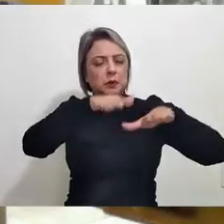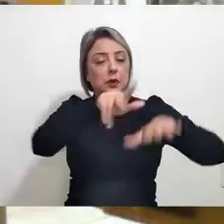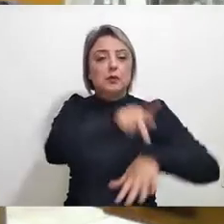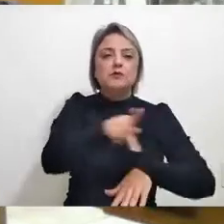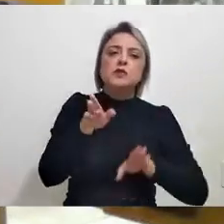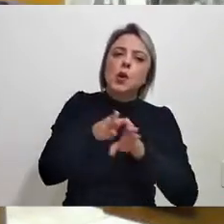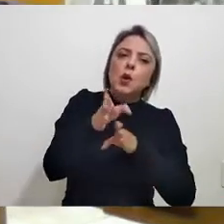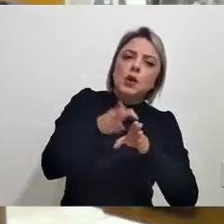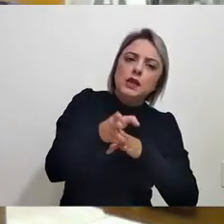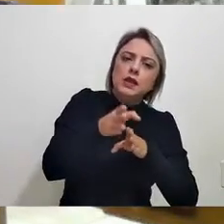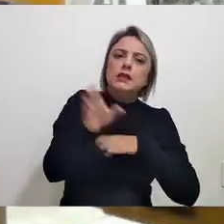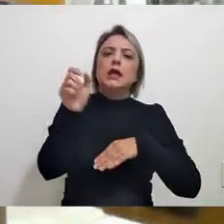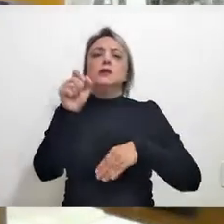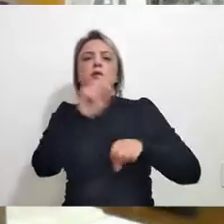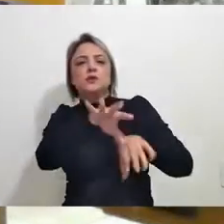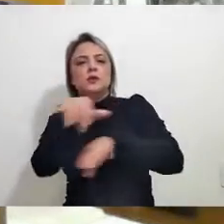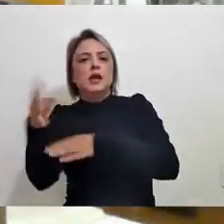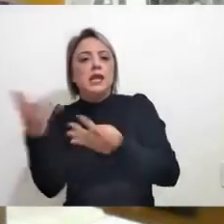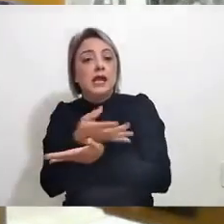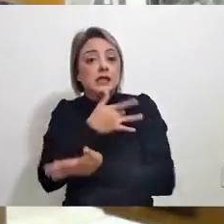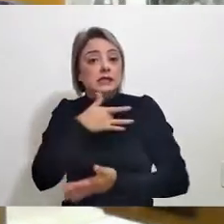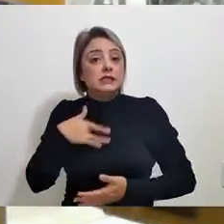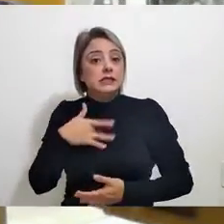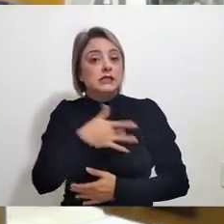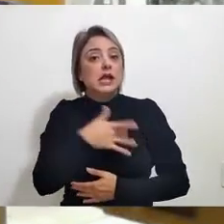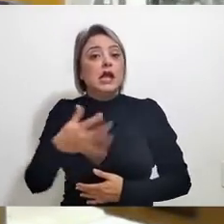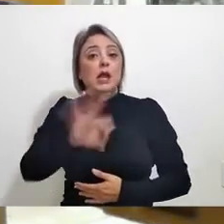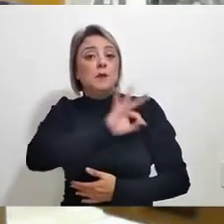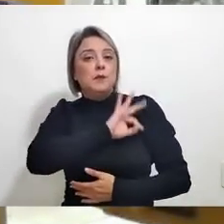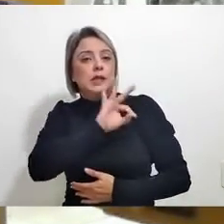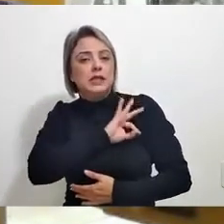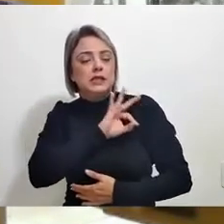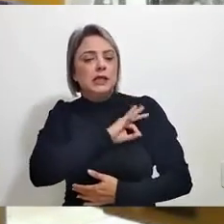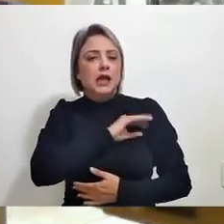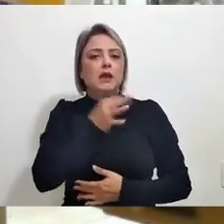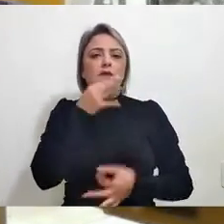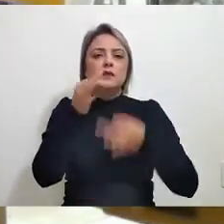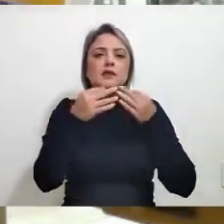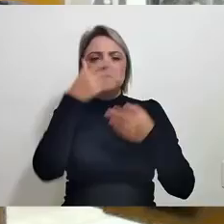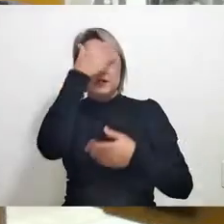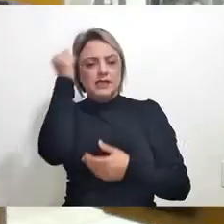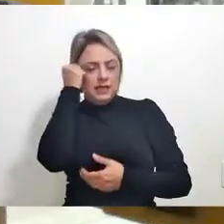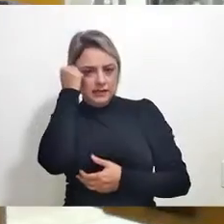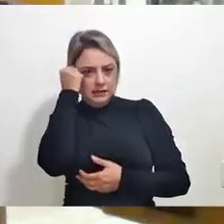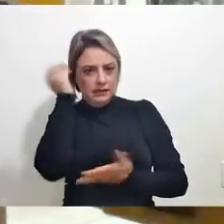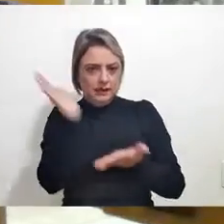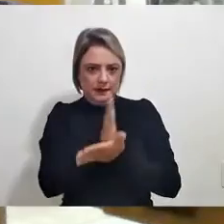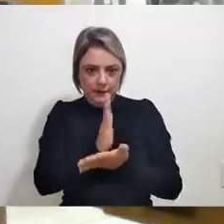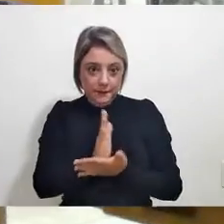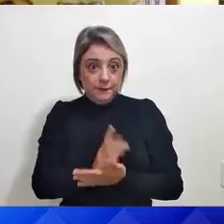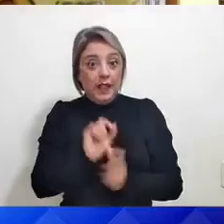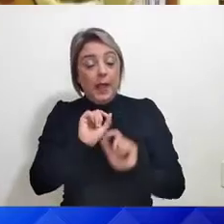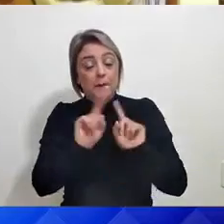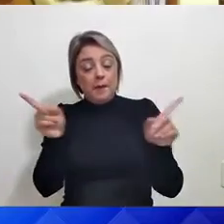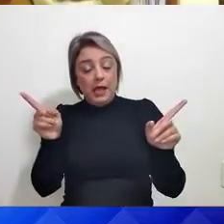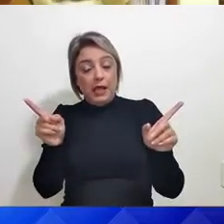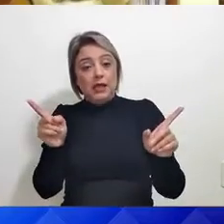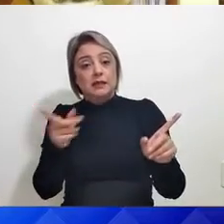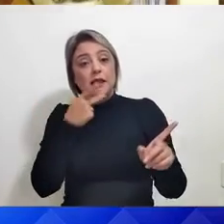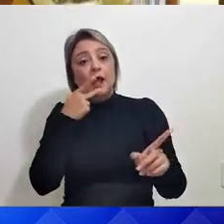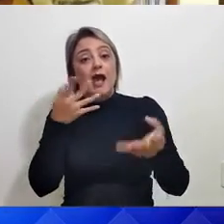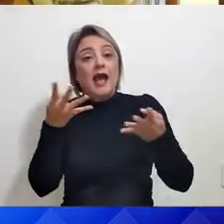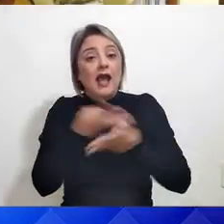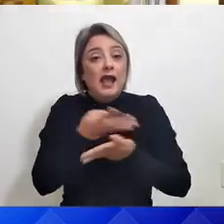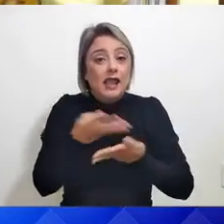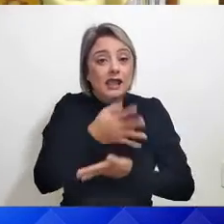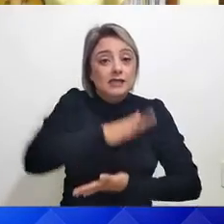educativa em frente à administração do Gama, que era o nosso programa. Eu gostaria de fazer uma blitz educativa lá no DVO, como foi feito ano passado.